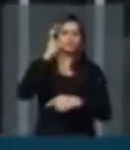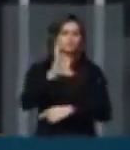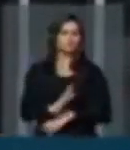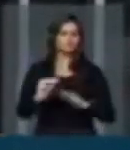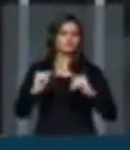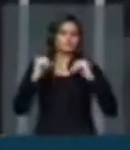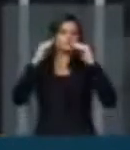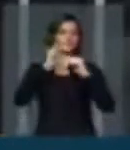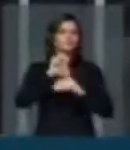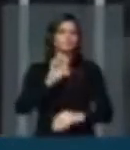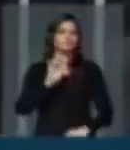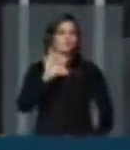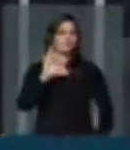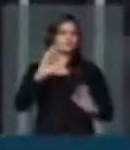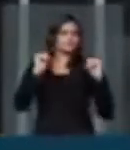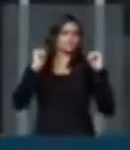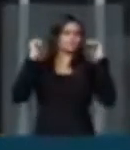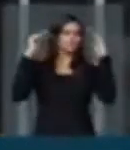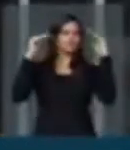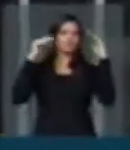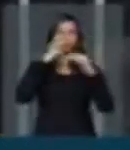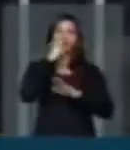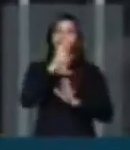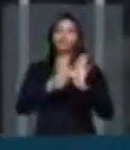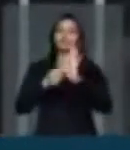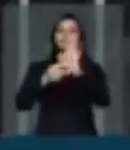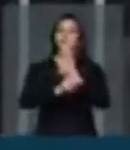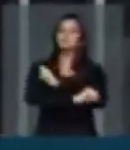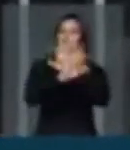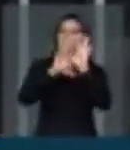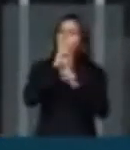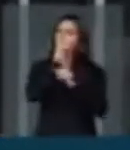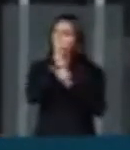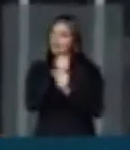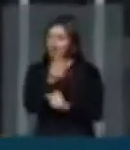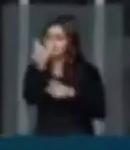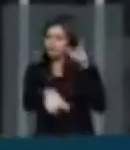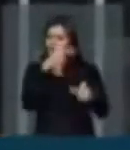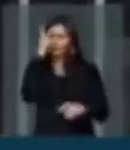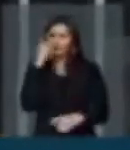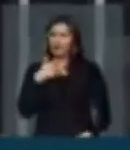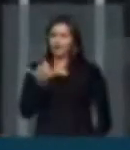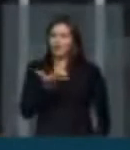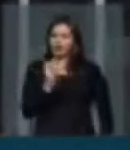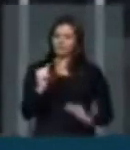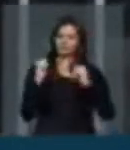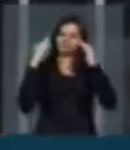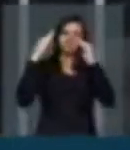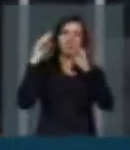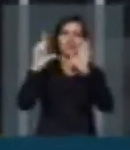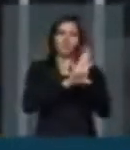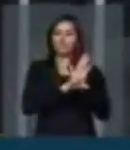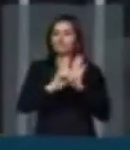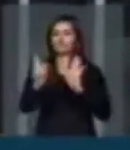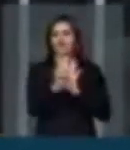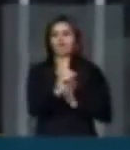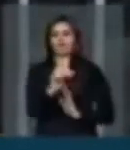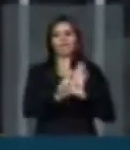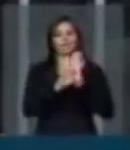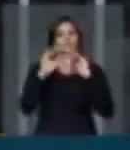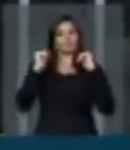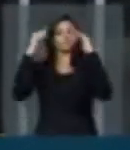alta corte do país deixa clara a mensagem de que os poderosos não estão acima da lei e de que o uso da